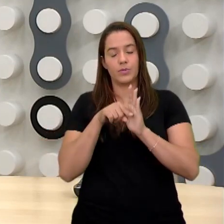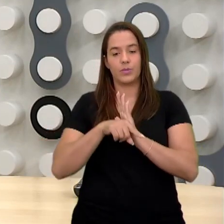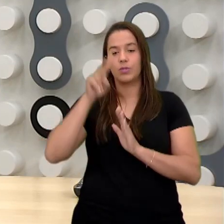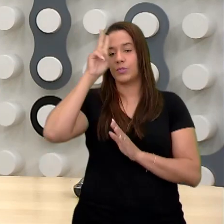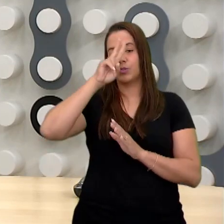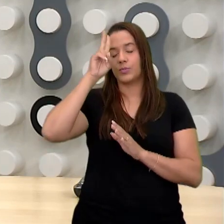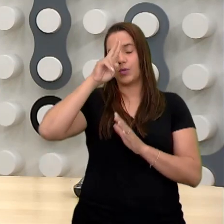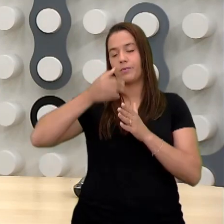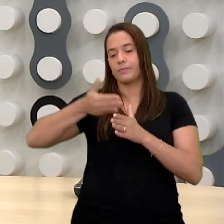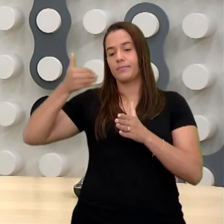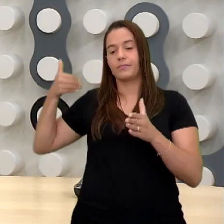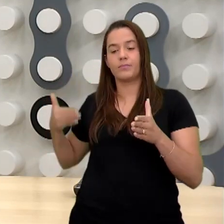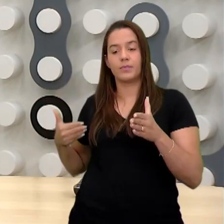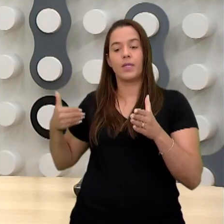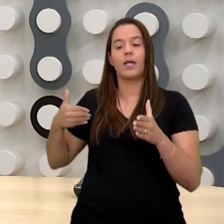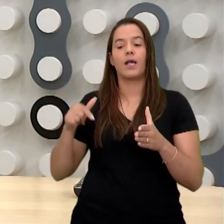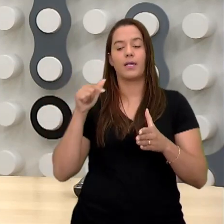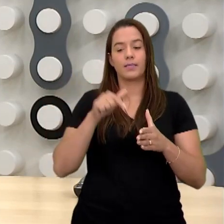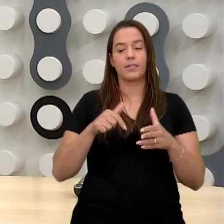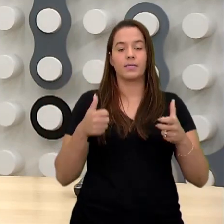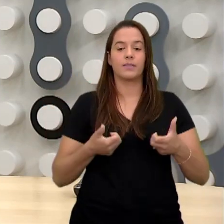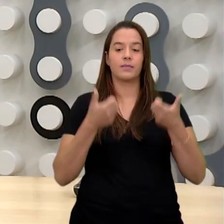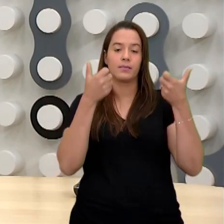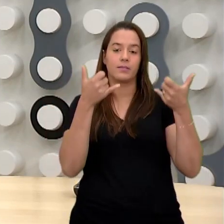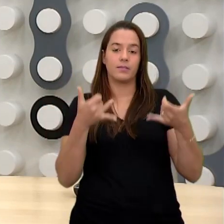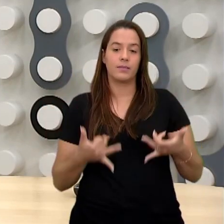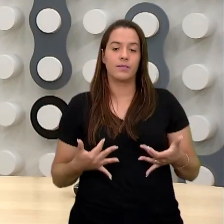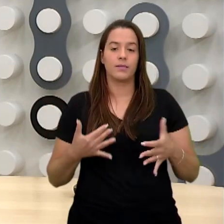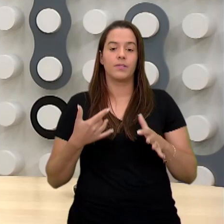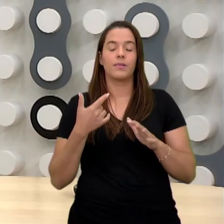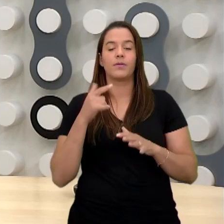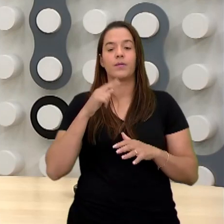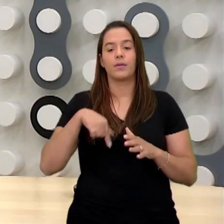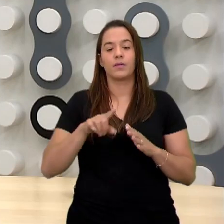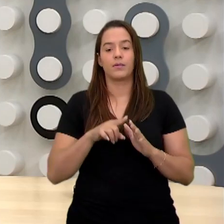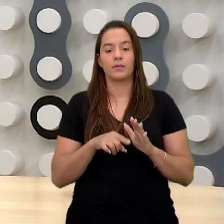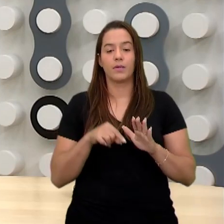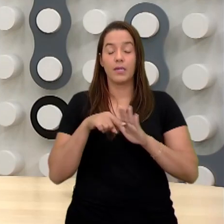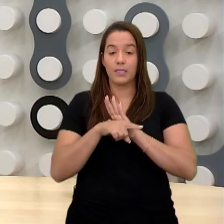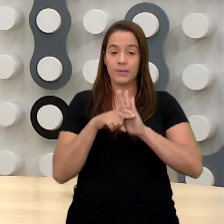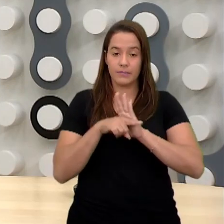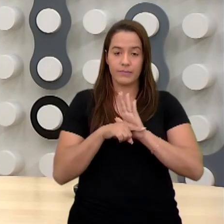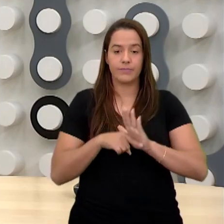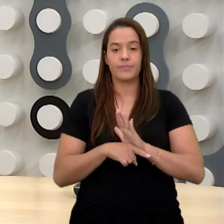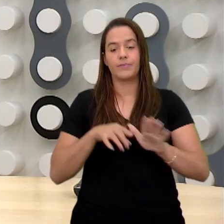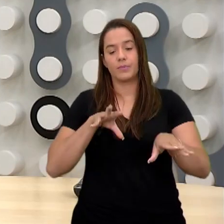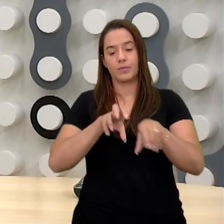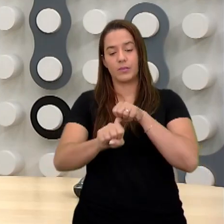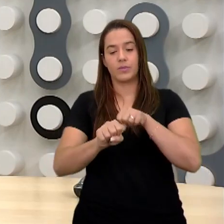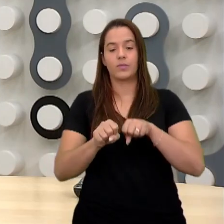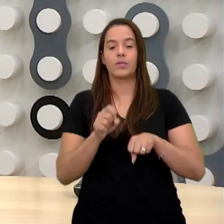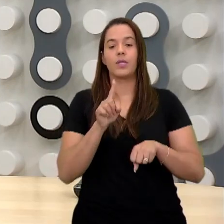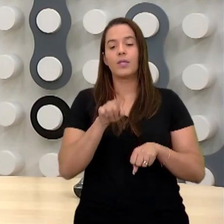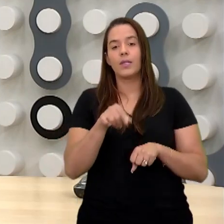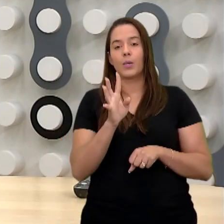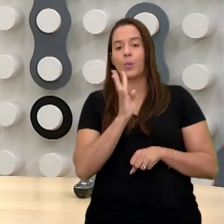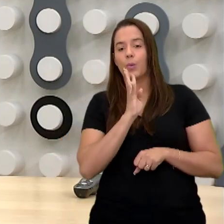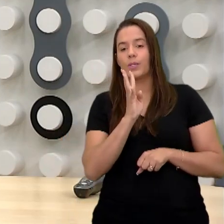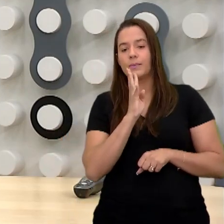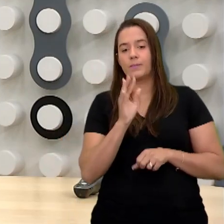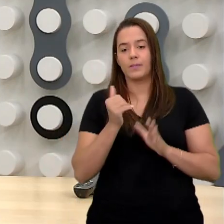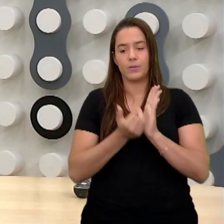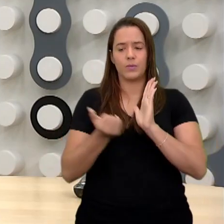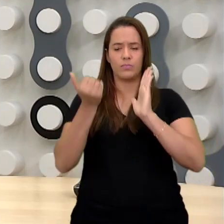por trás, né? Então ele acaba, né, até por ele ser formado aí em paleontologia, ele tem um conhecimento muito grande, né, sobre o